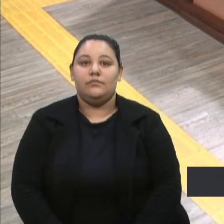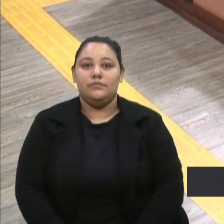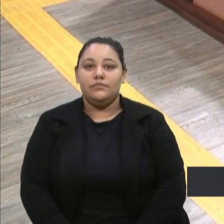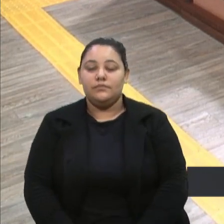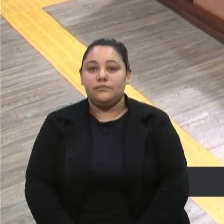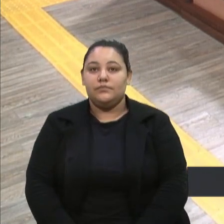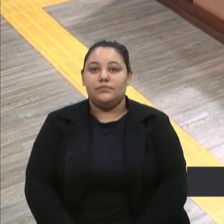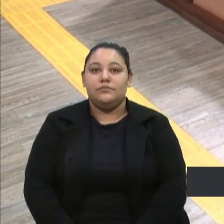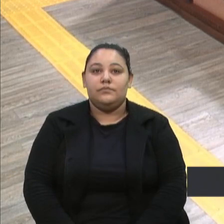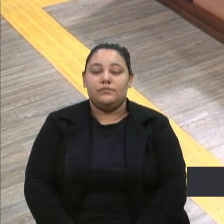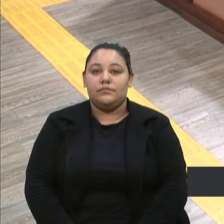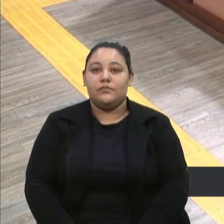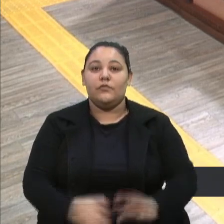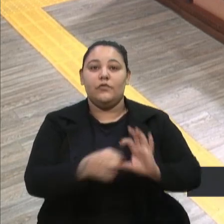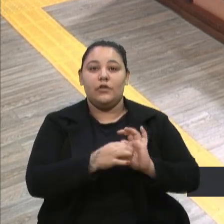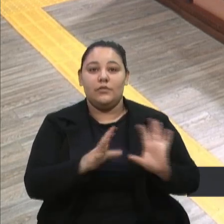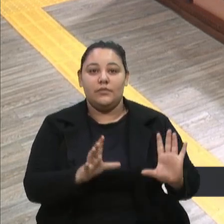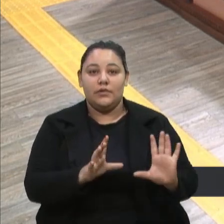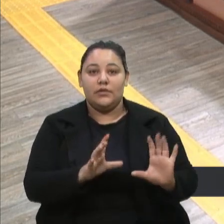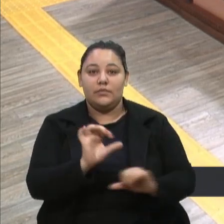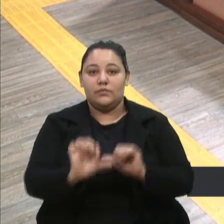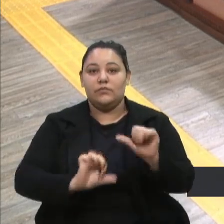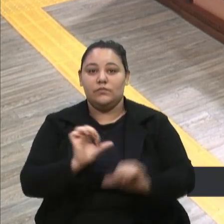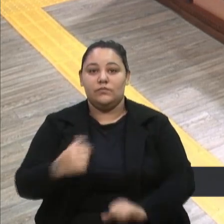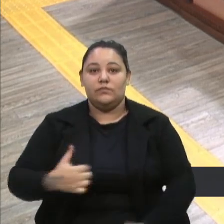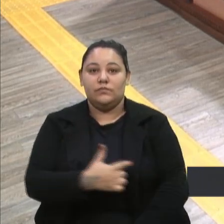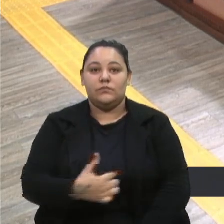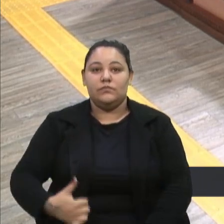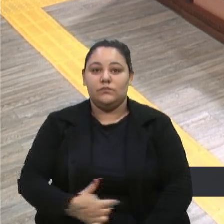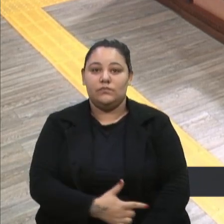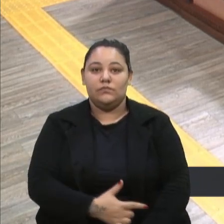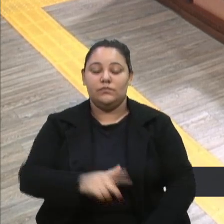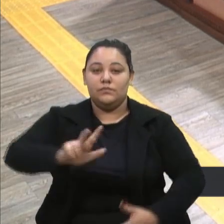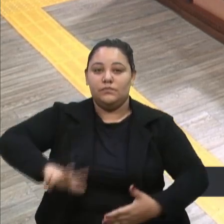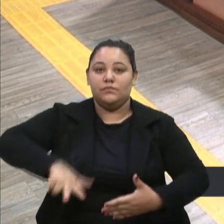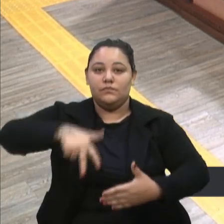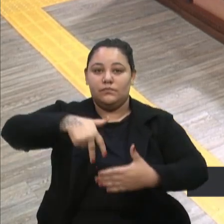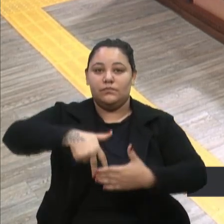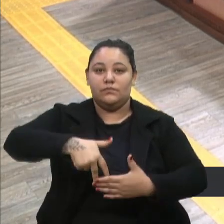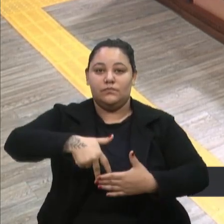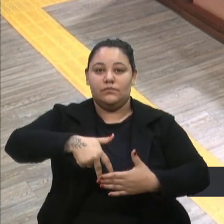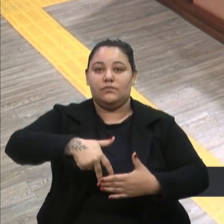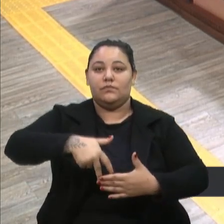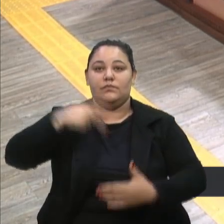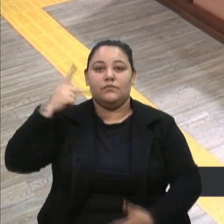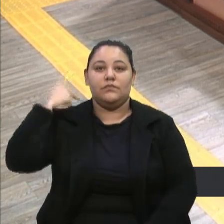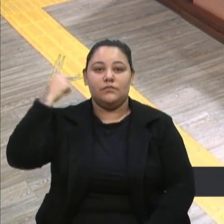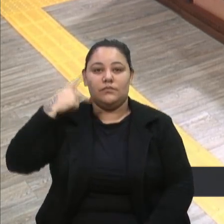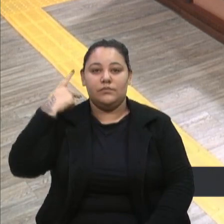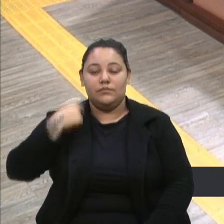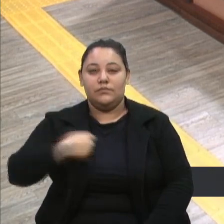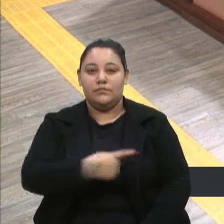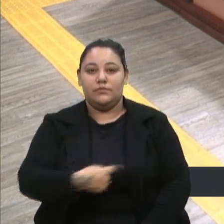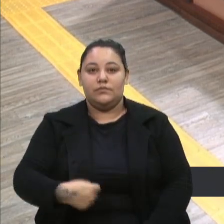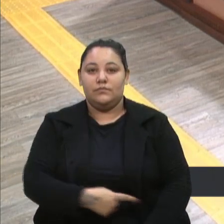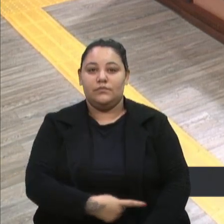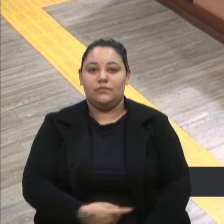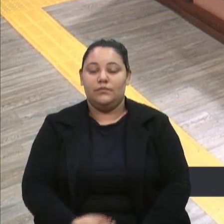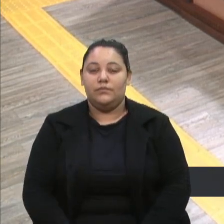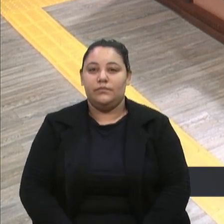Passo o meu grande expediente ao vereador Zanquim. Na tribuna, vereador Zanquim, professor.